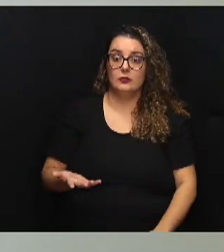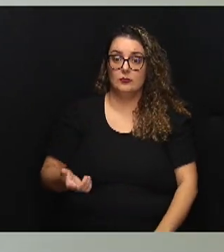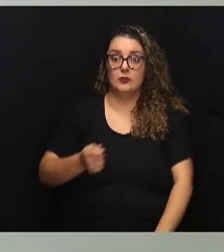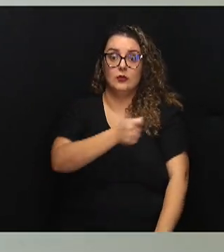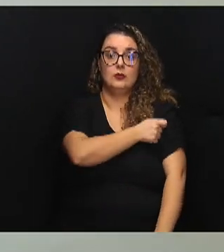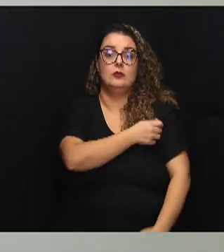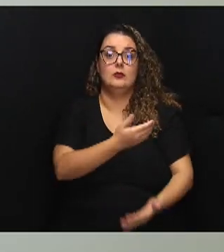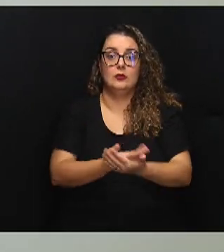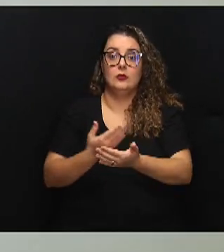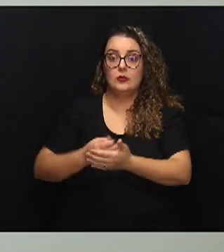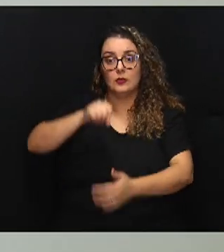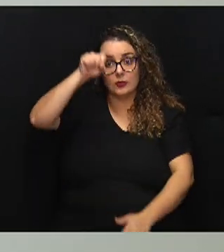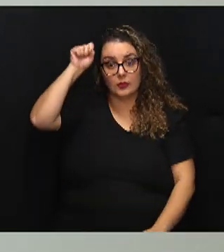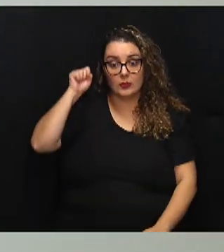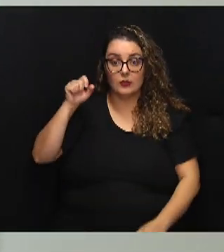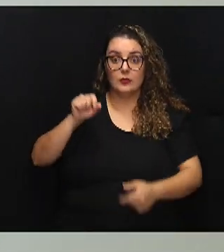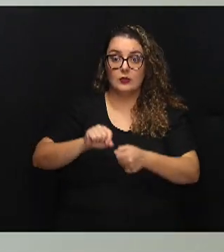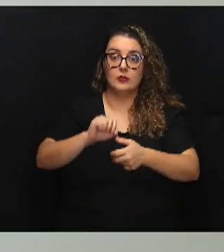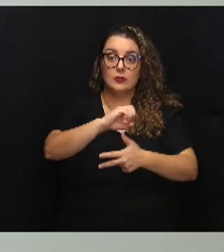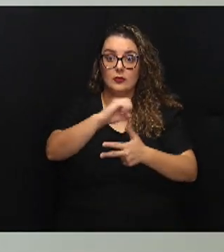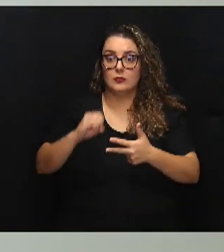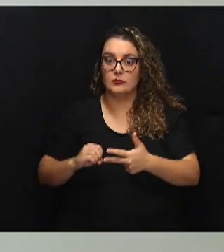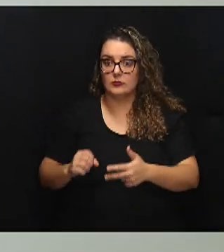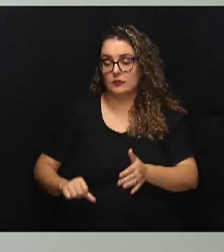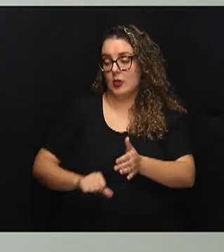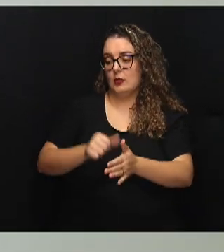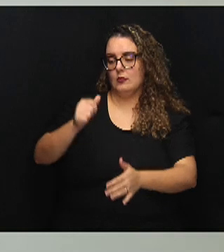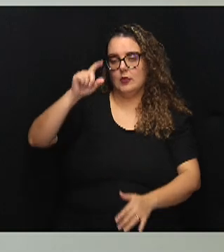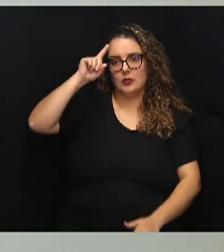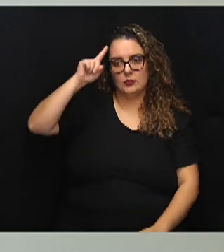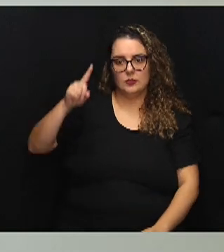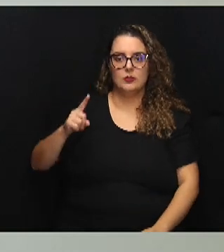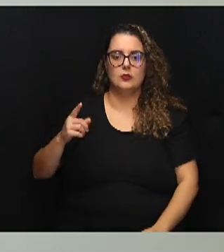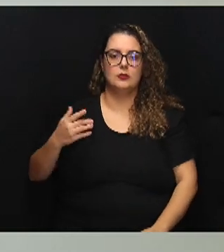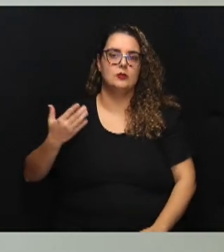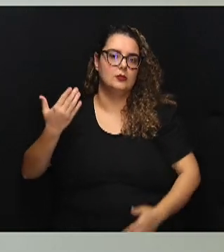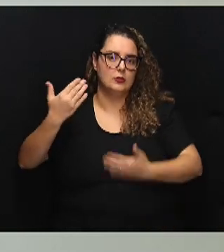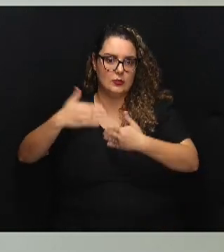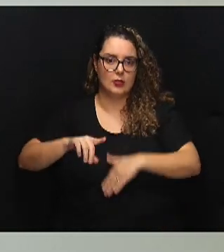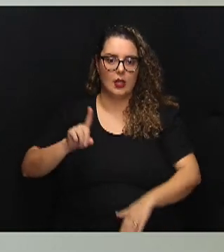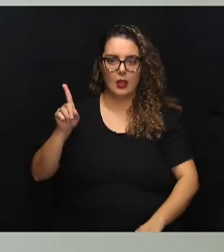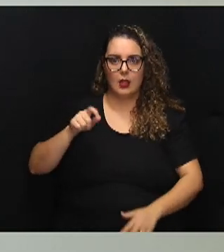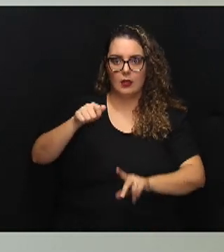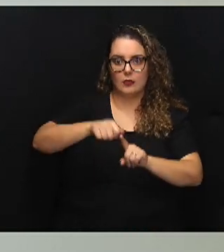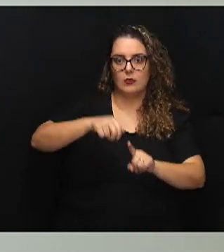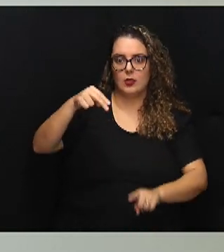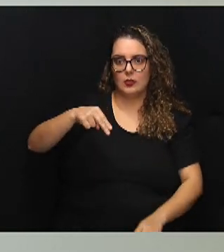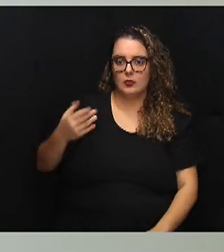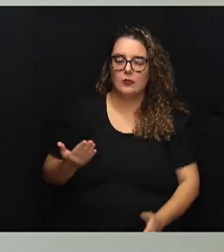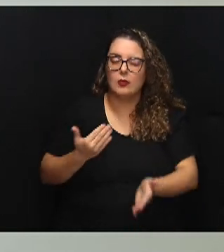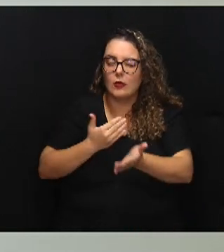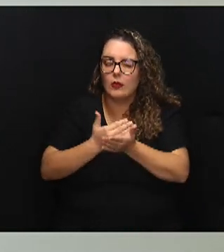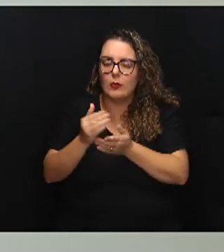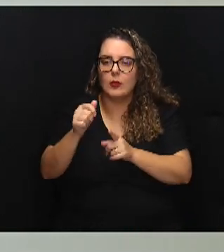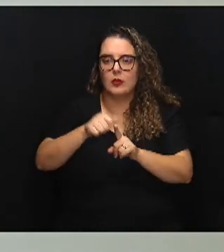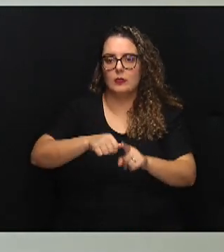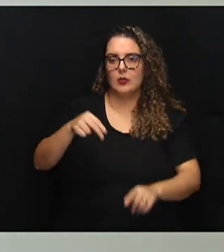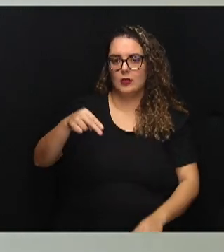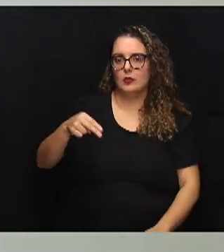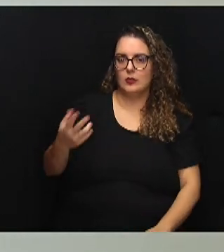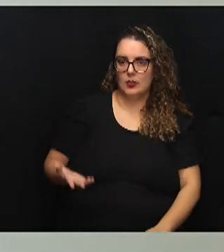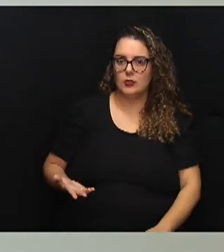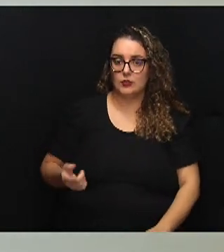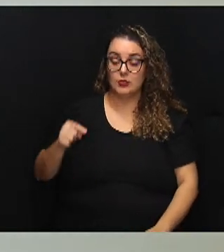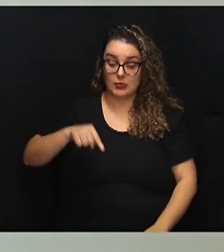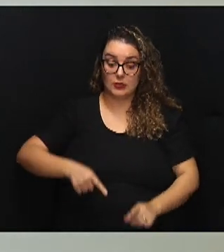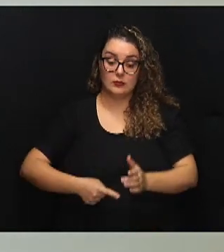para o vestibulando, para aquele que presta o Enem. No nosso primeiro dia de prova, né? Lá em novembro, com o comecinho ali do mês de novembro. E esse primeiro dia é